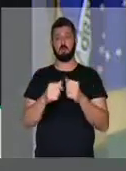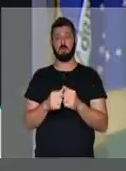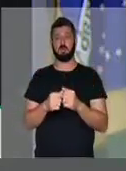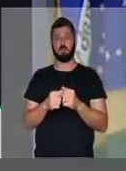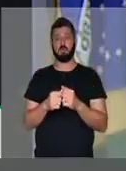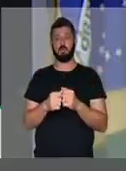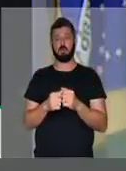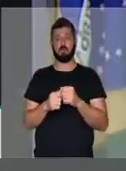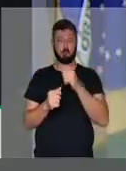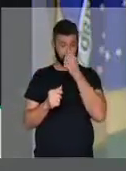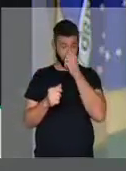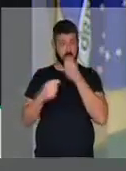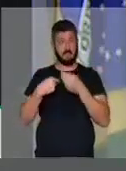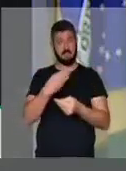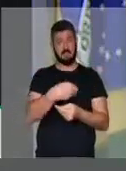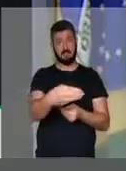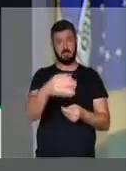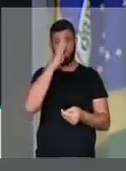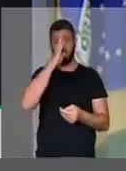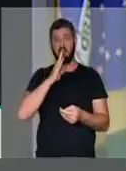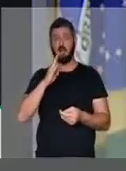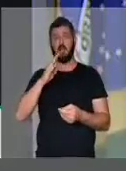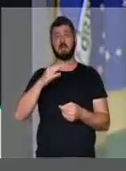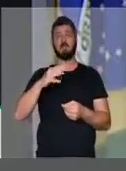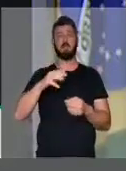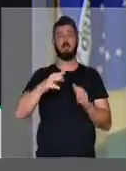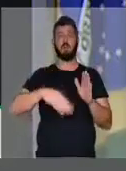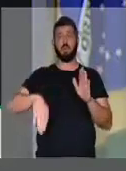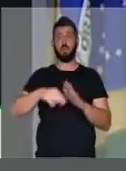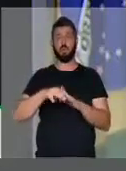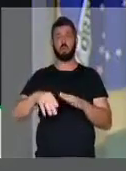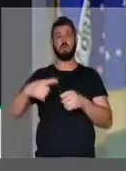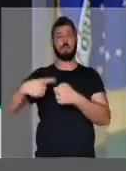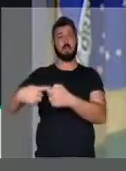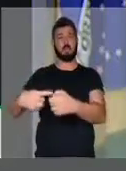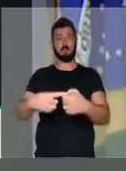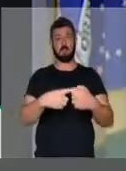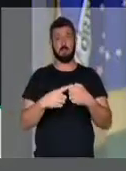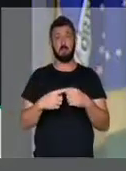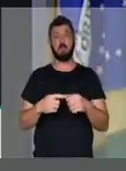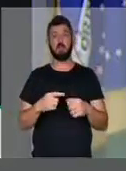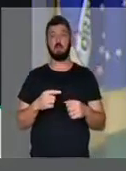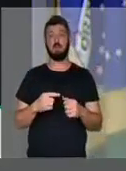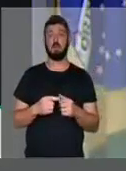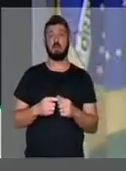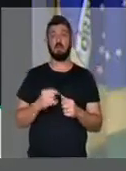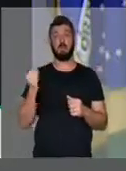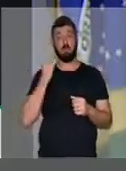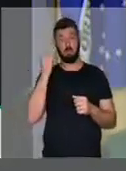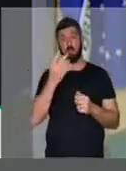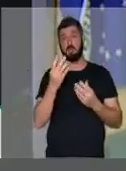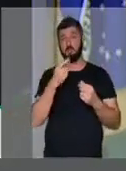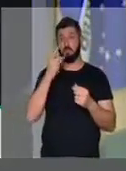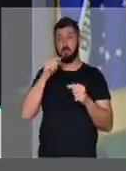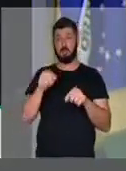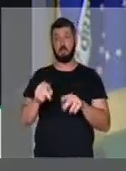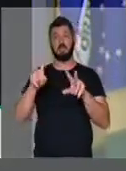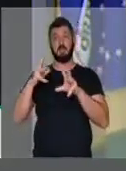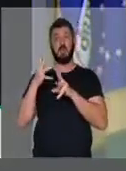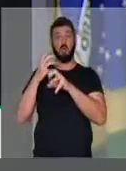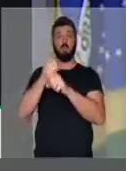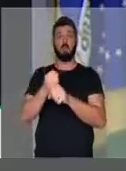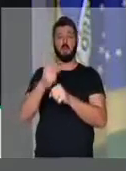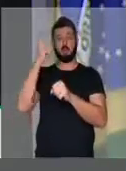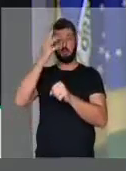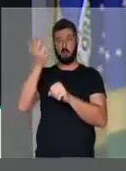é distribuído gratuitamente em toda a Paraíba. É muito importante para a cidade de Paraíba e resgatar seu